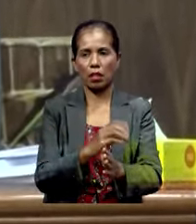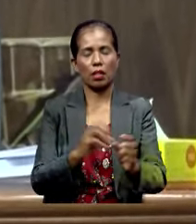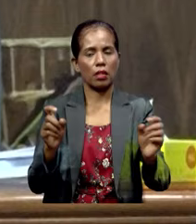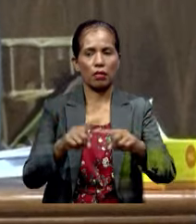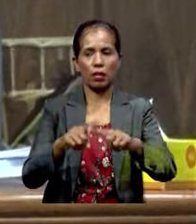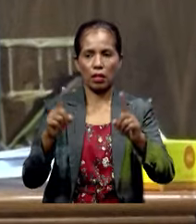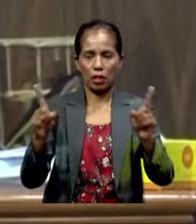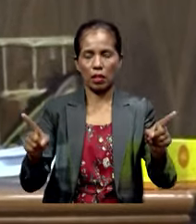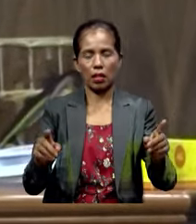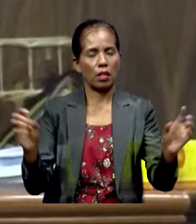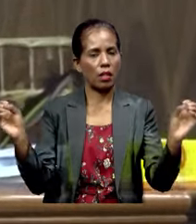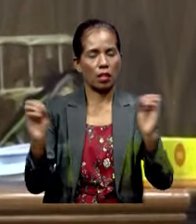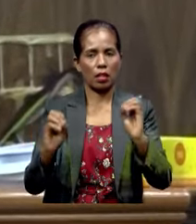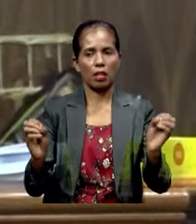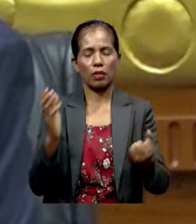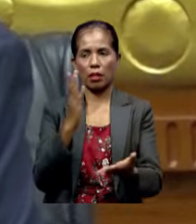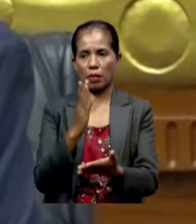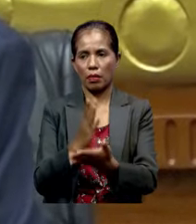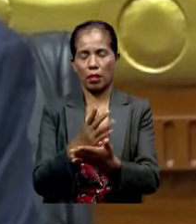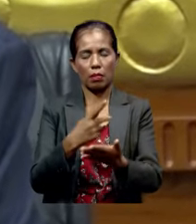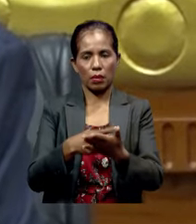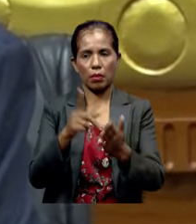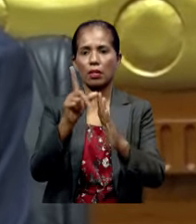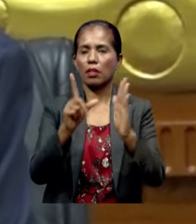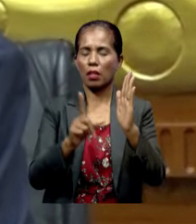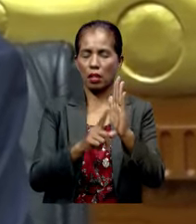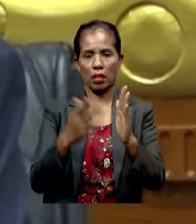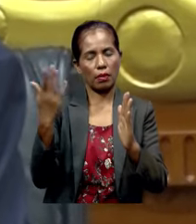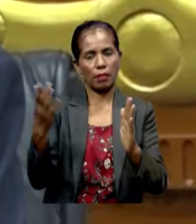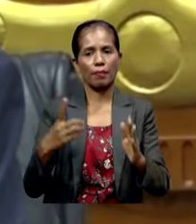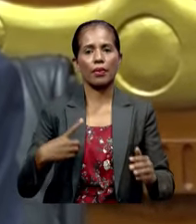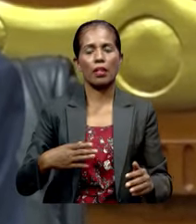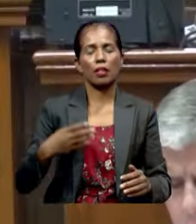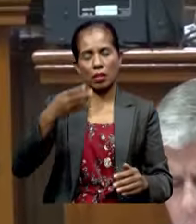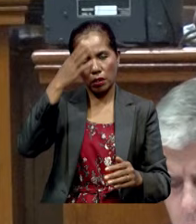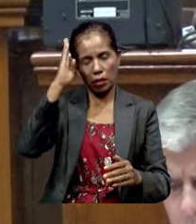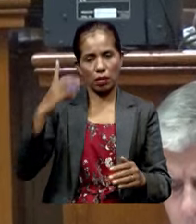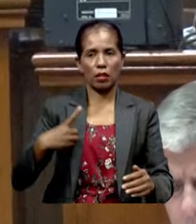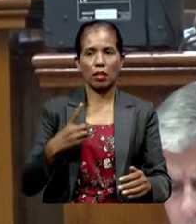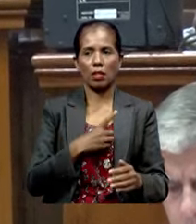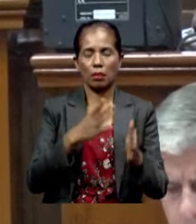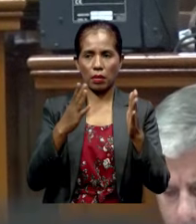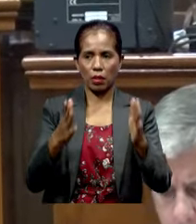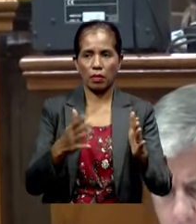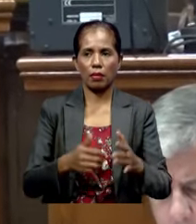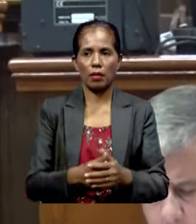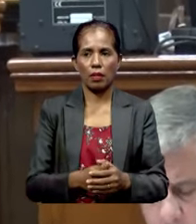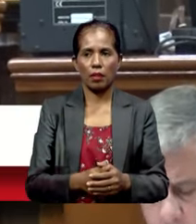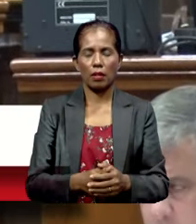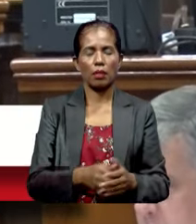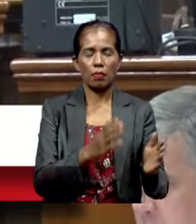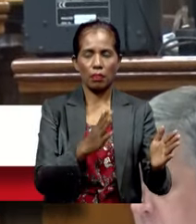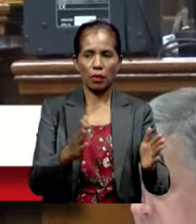lahanesan, também né, Laiha razão a tu suspende a proposta lei refere. Senhor deputado sabe melhor do que eu os